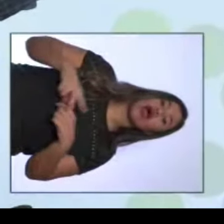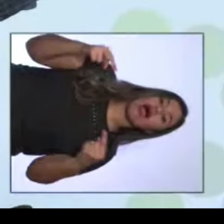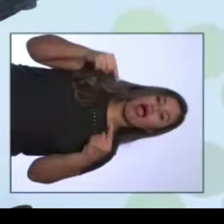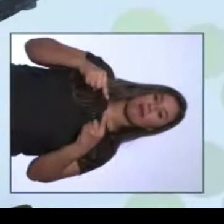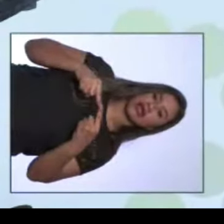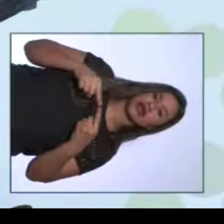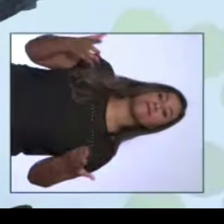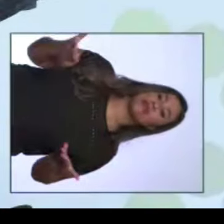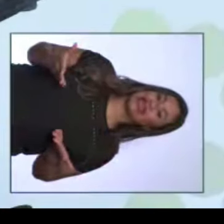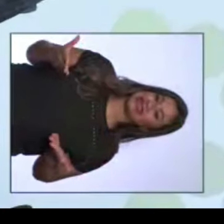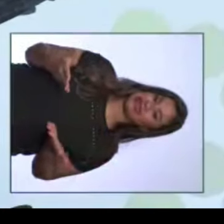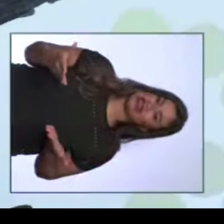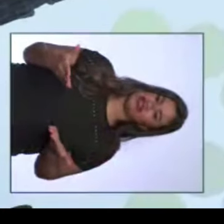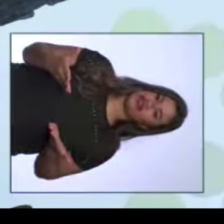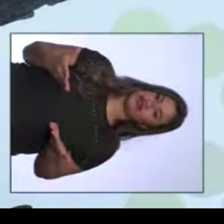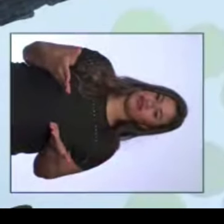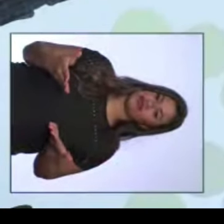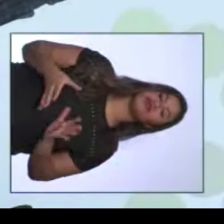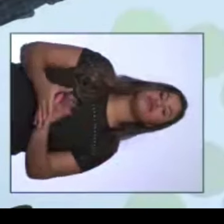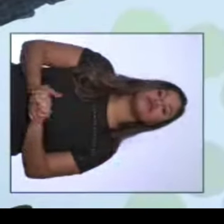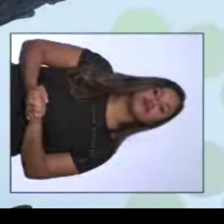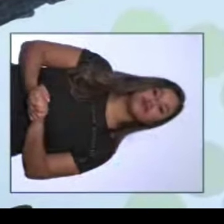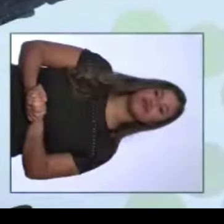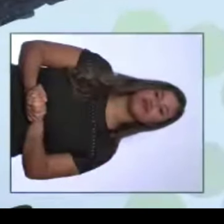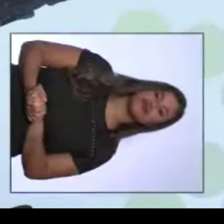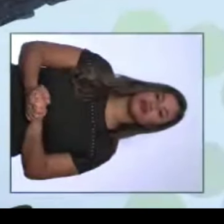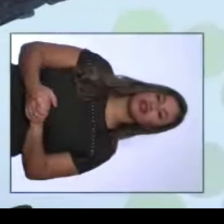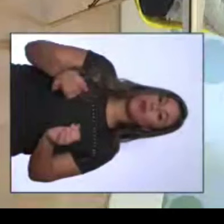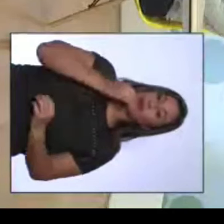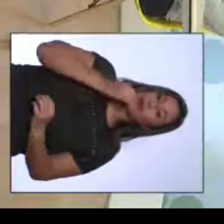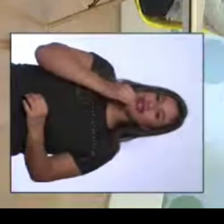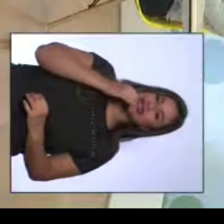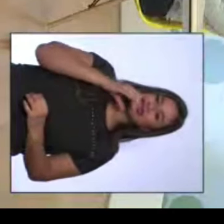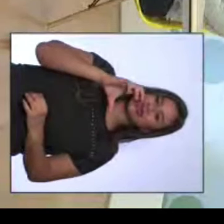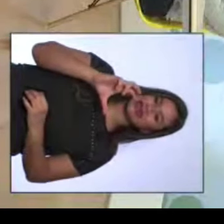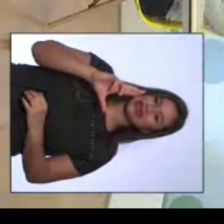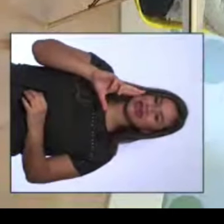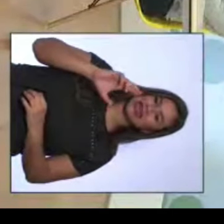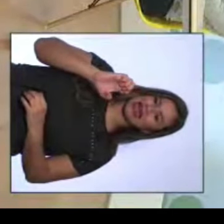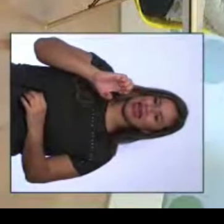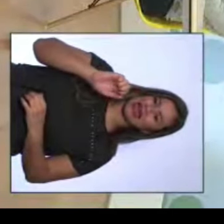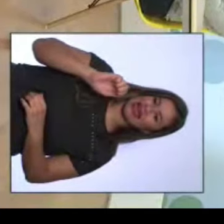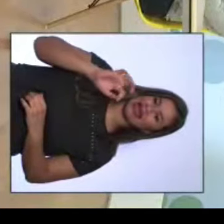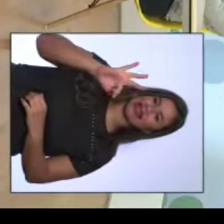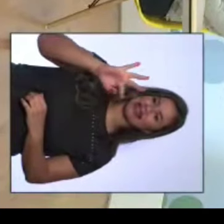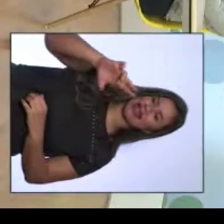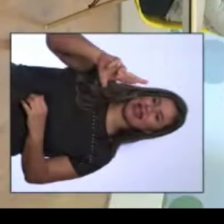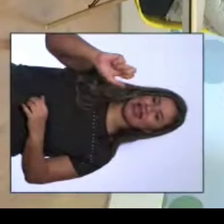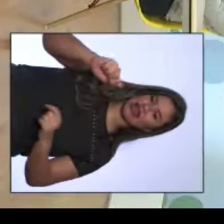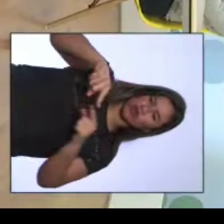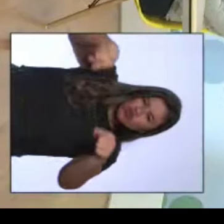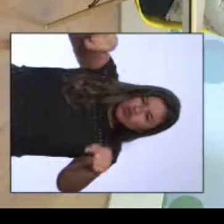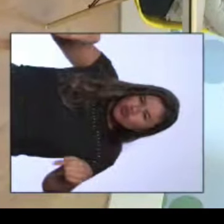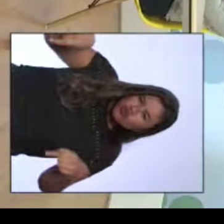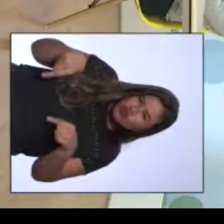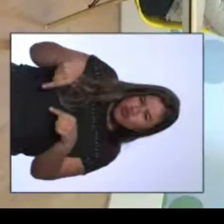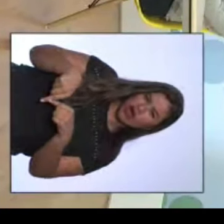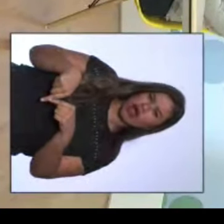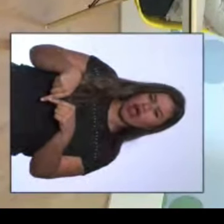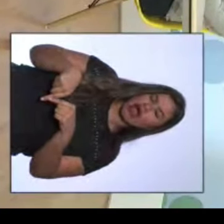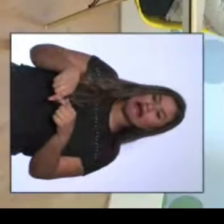Tá certo? Então, cratera engole a região, né? Como resposta, engoliu, mas assim, no texto,